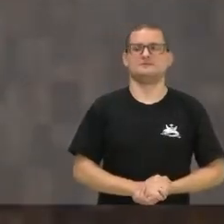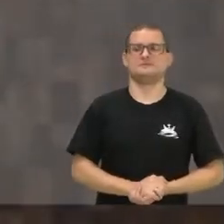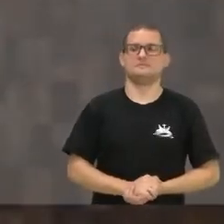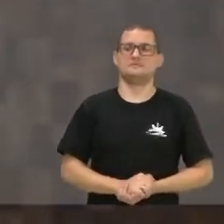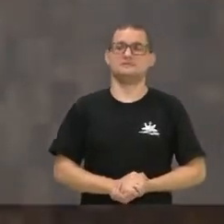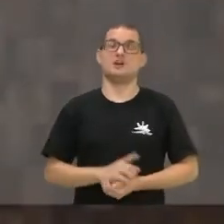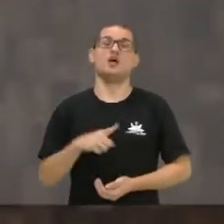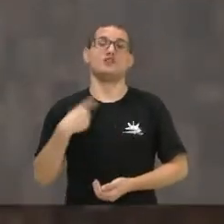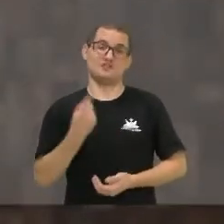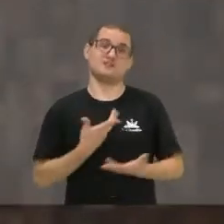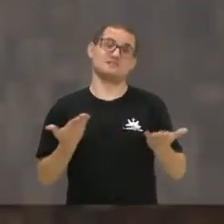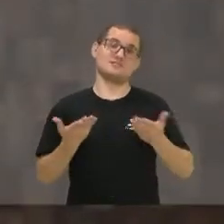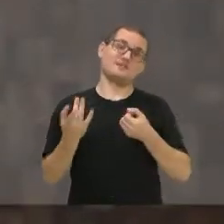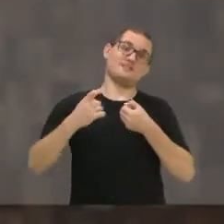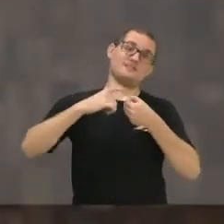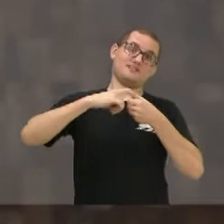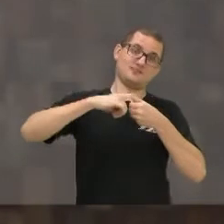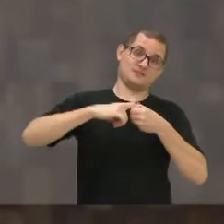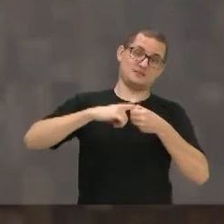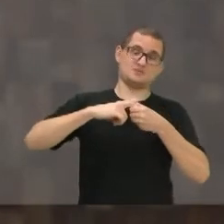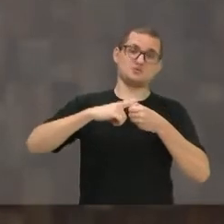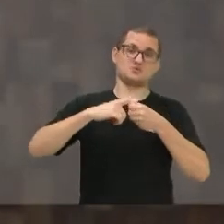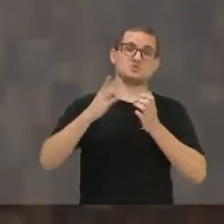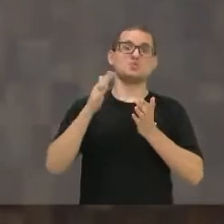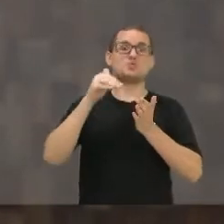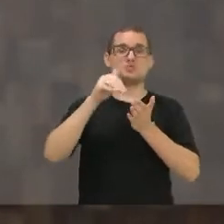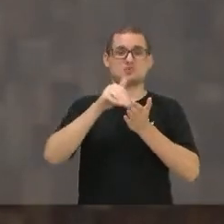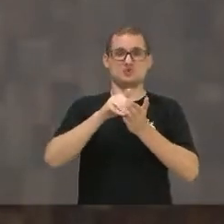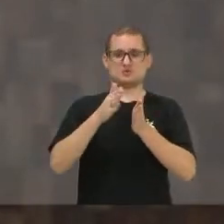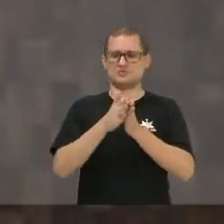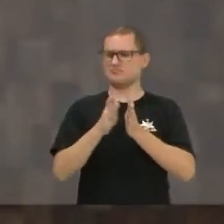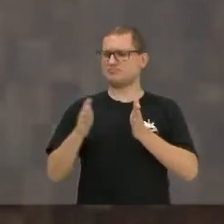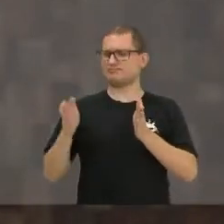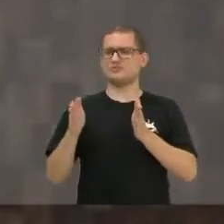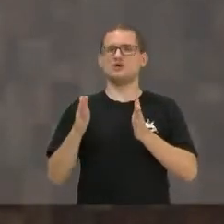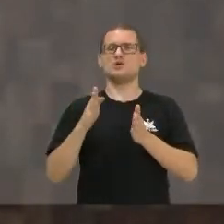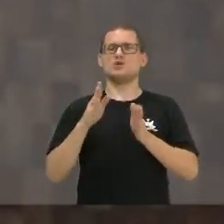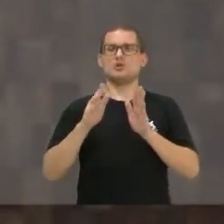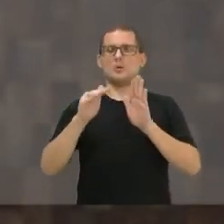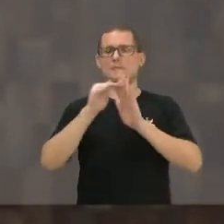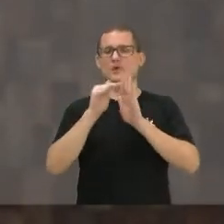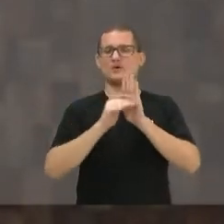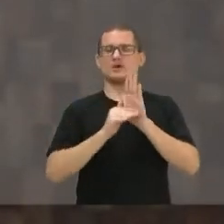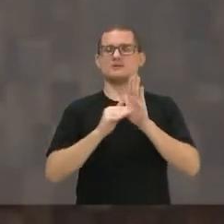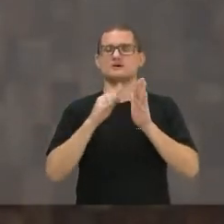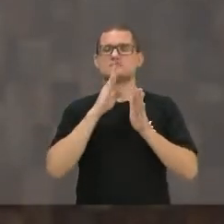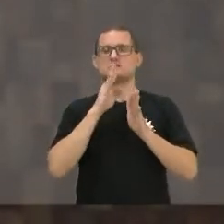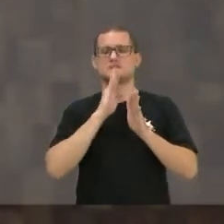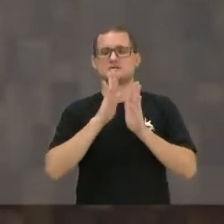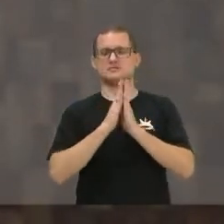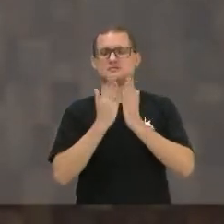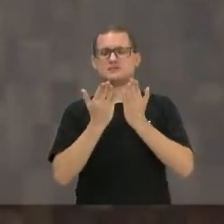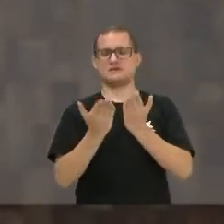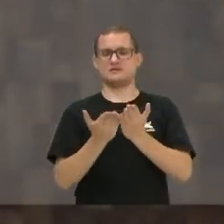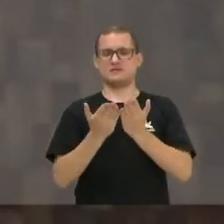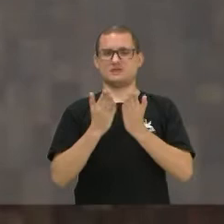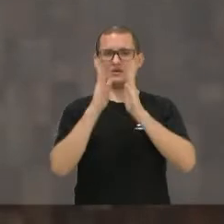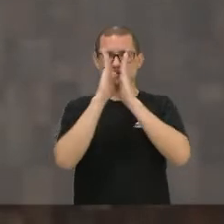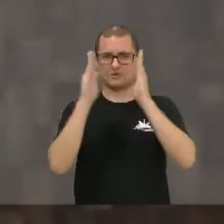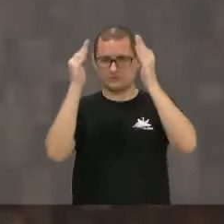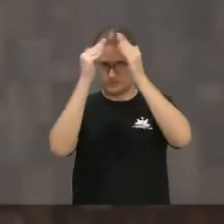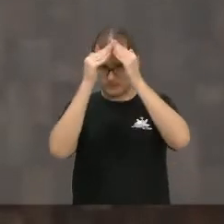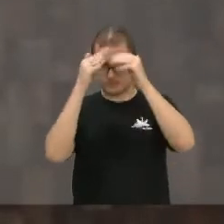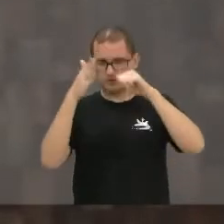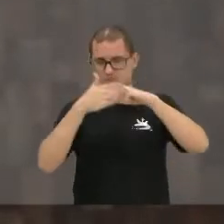já estamos de volta terceiro e último bloco do programa conhecendo a palavra com dom josé antonio peruzzo a nossa saudação